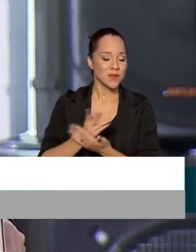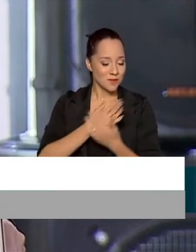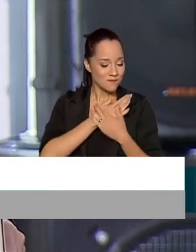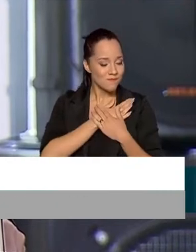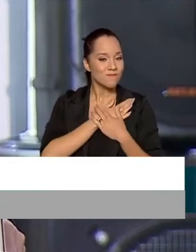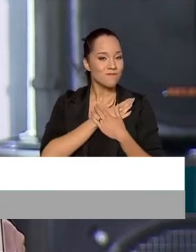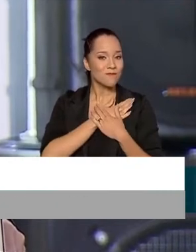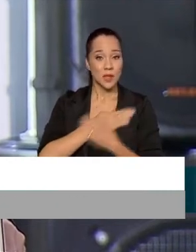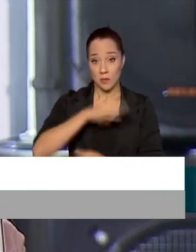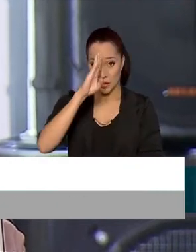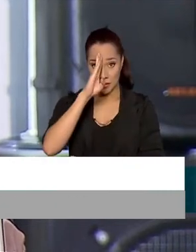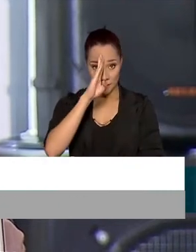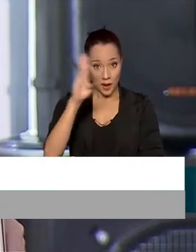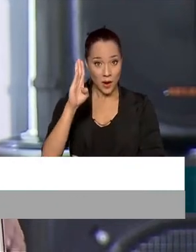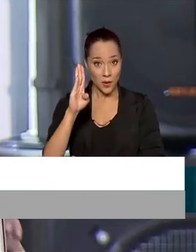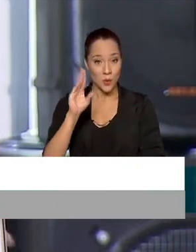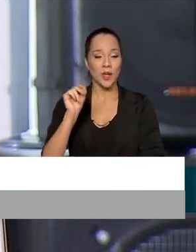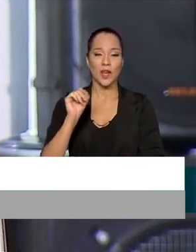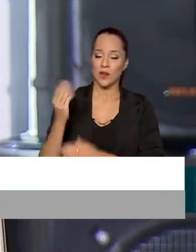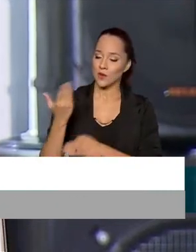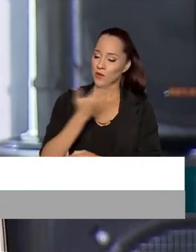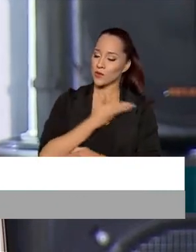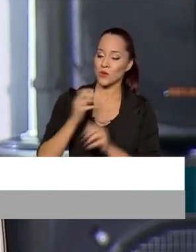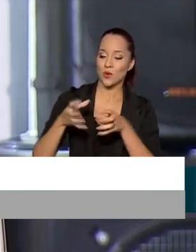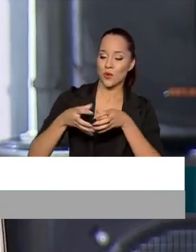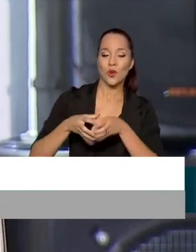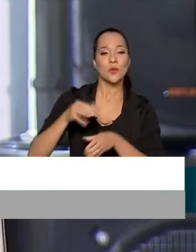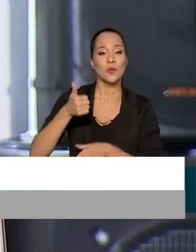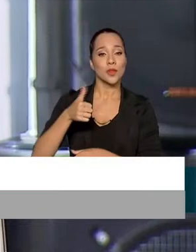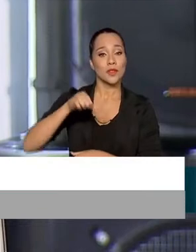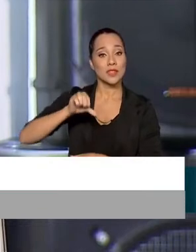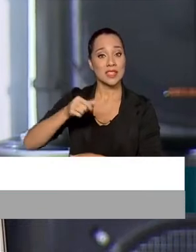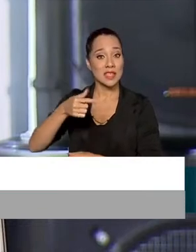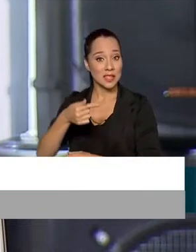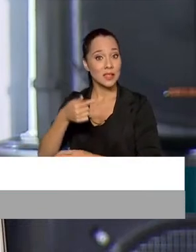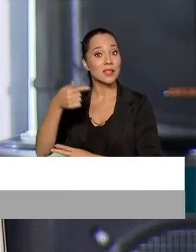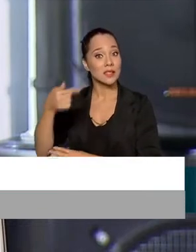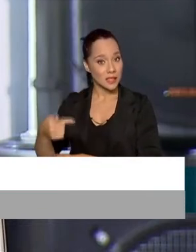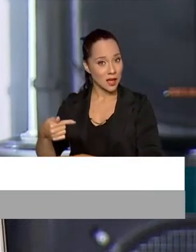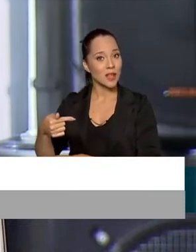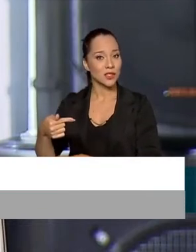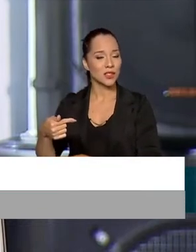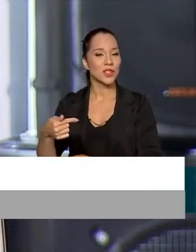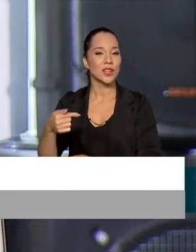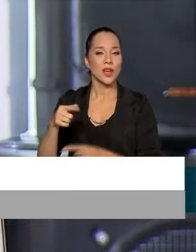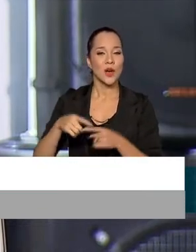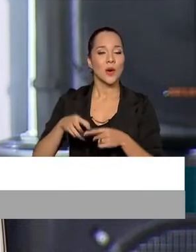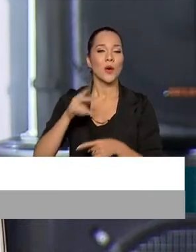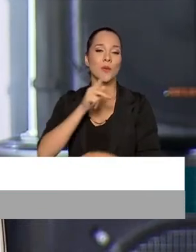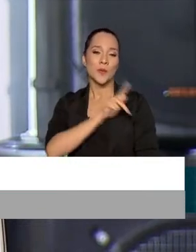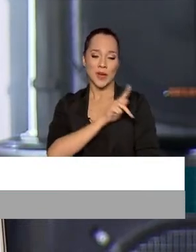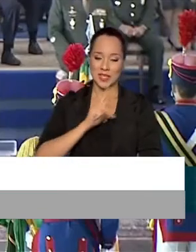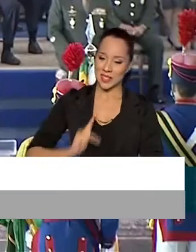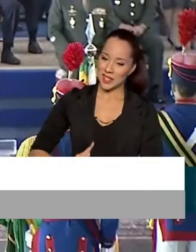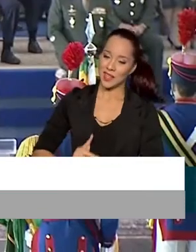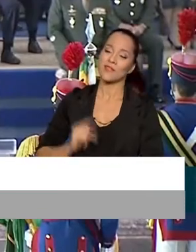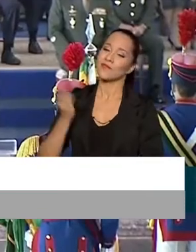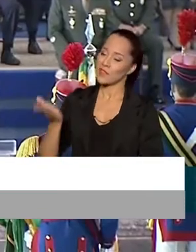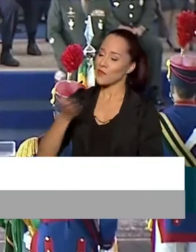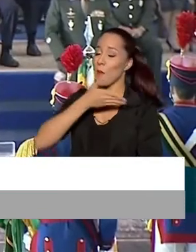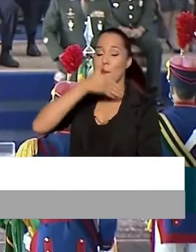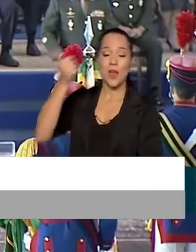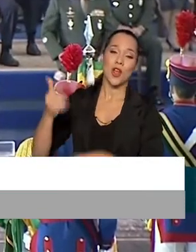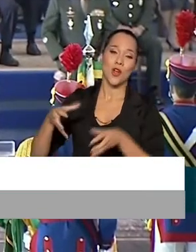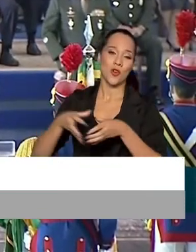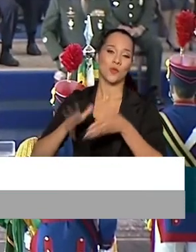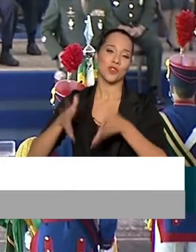eternizadas. Em especial, os companheiros da turma de 1977, Senhor presidente, a melhor turma já